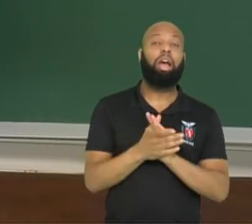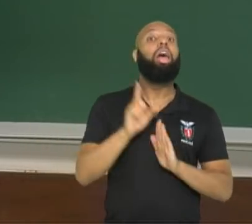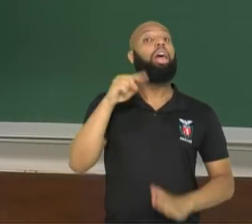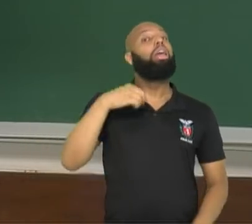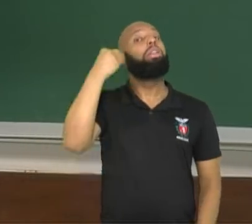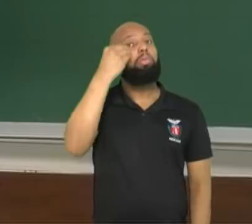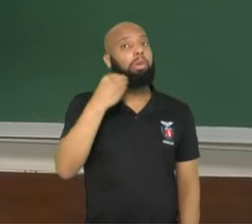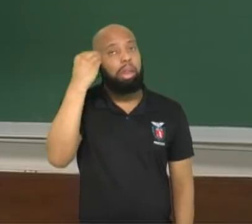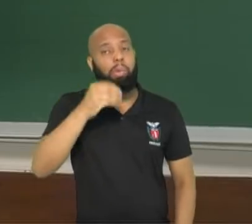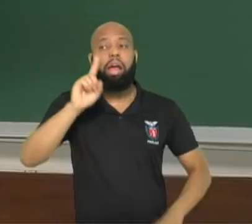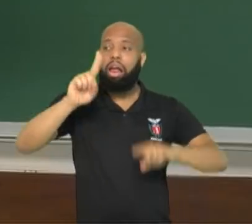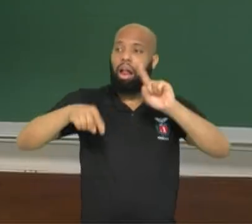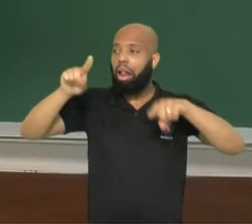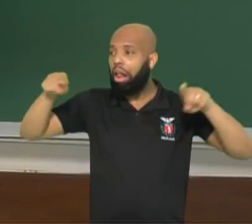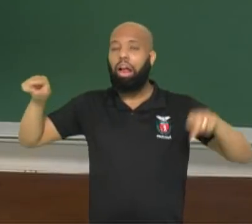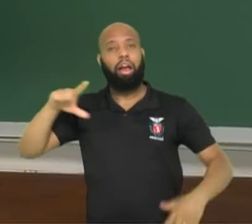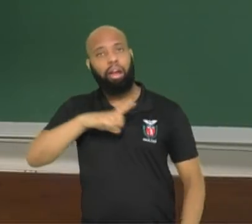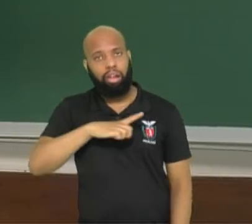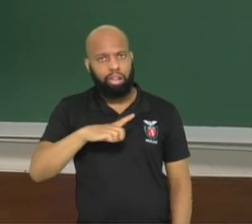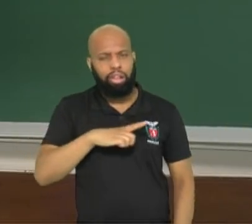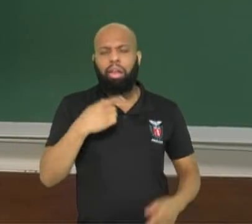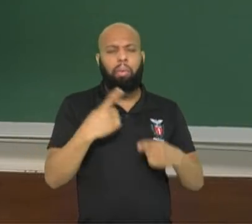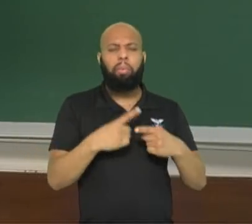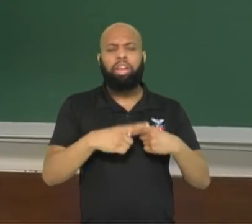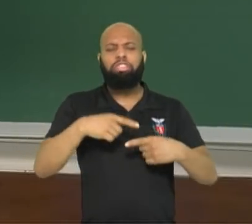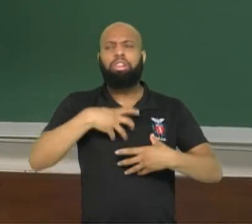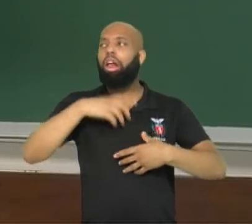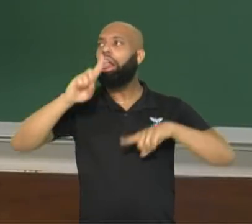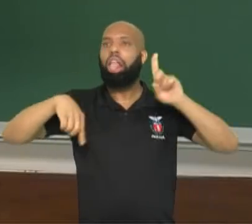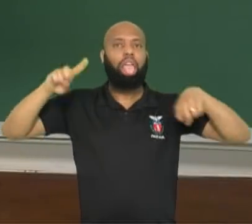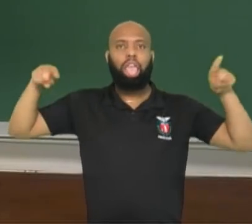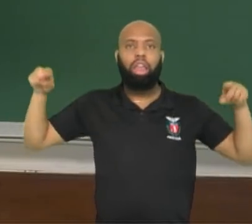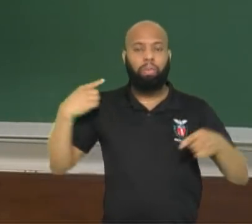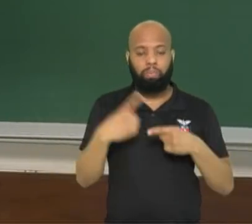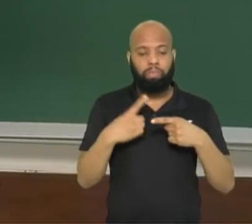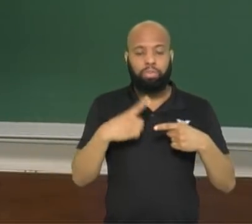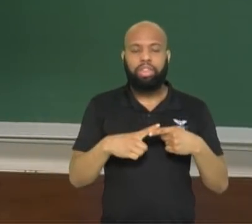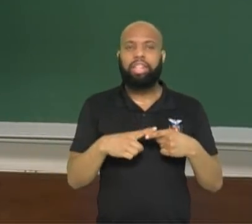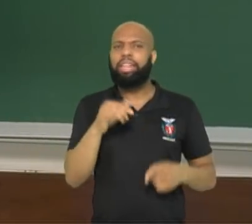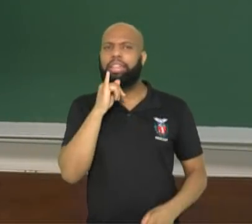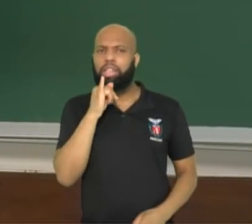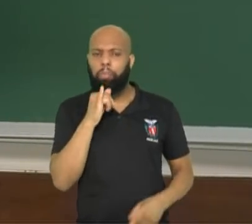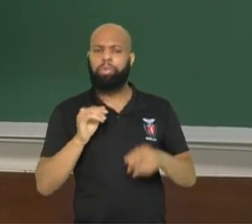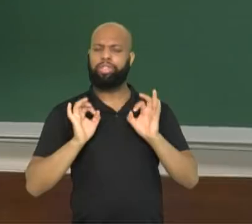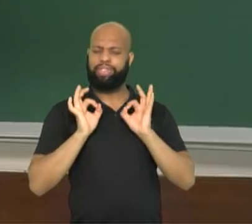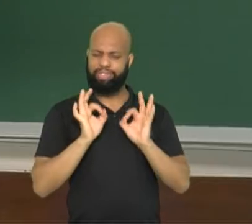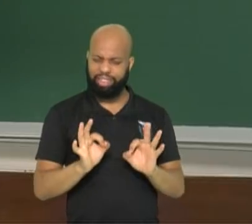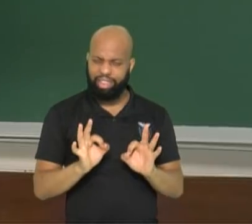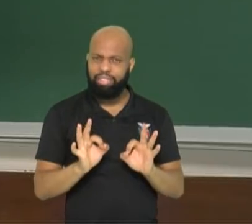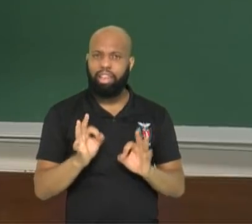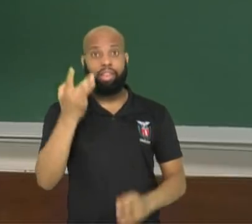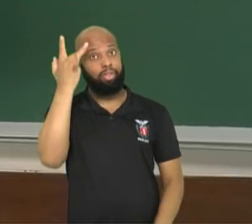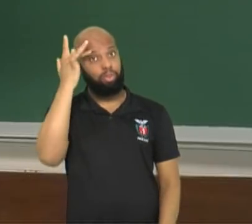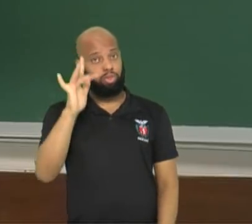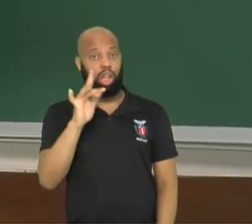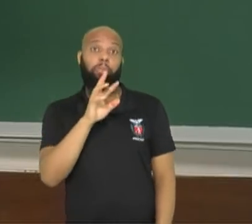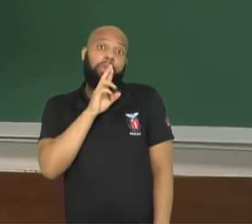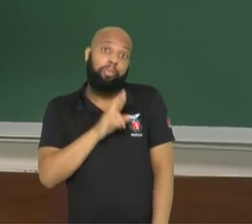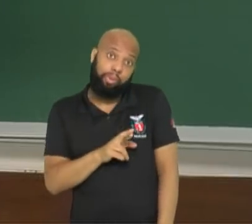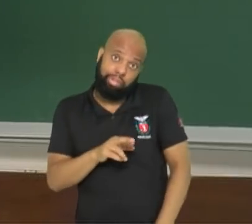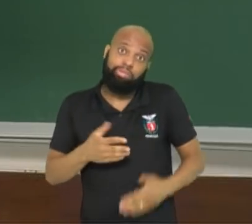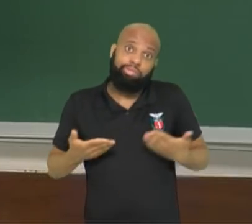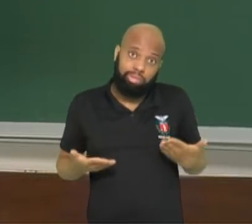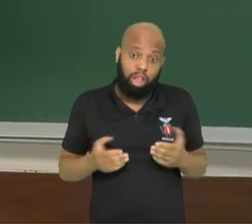experimentos aleatórios. Por que aleatórios? Porque a gente nunca tem certeza qual será o